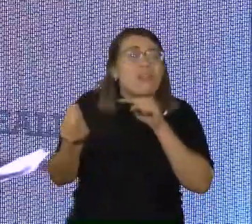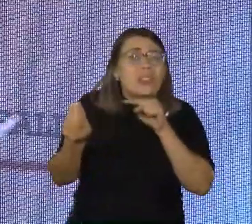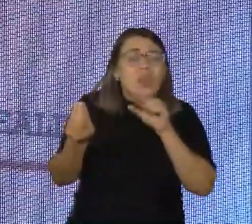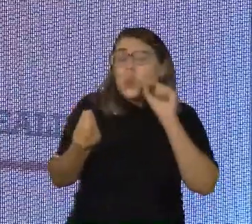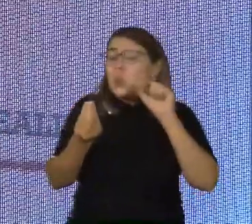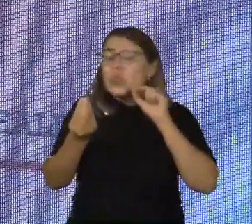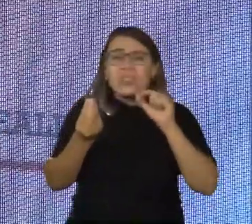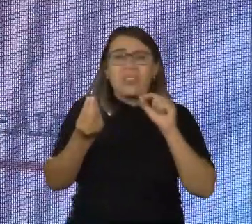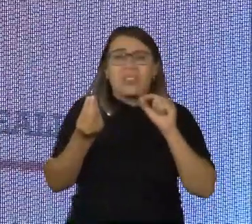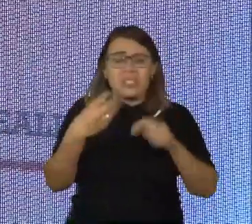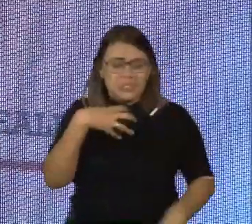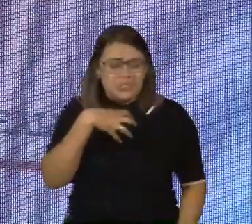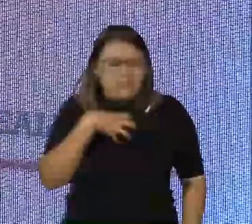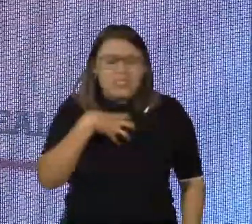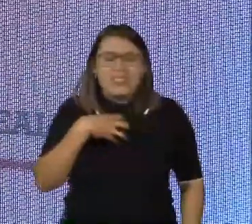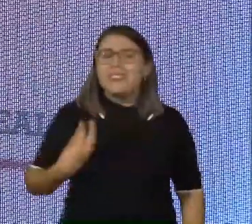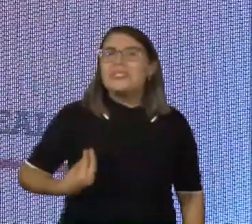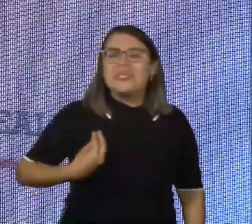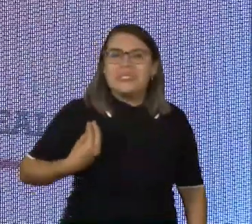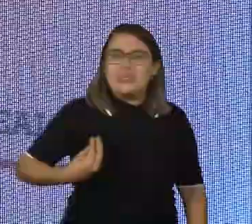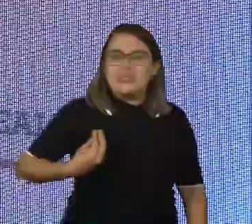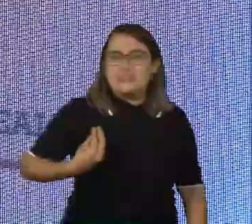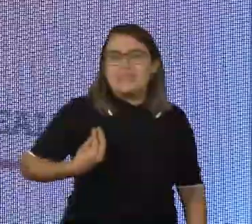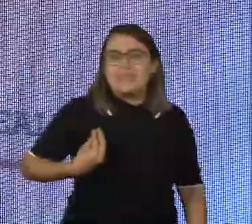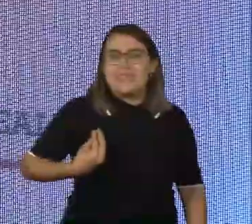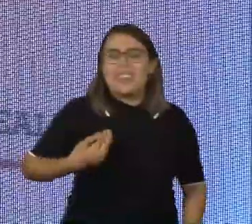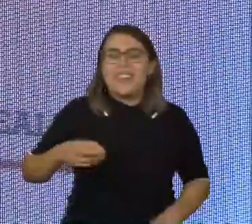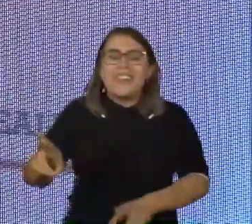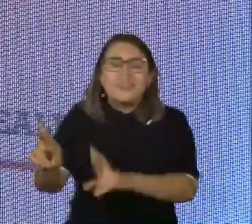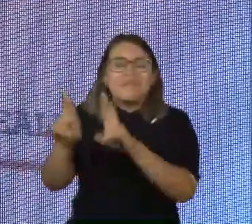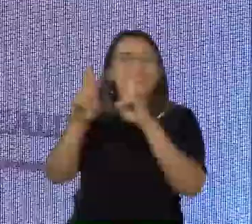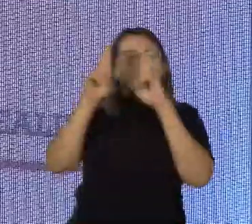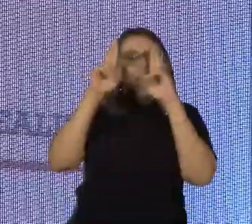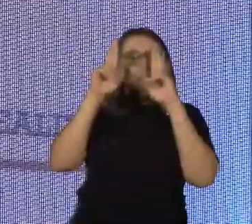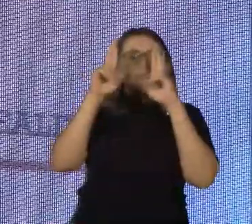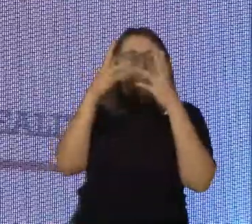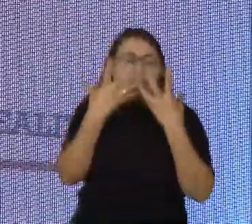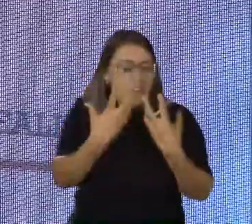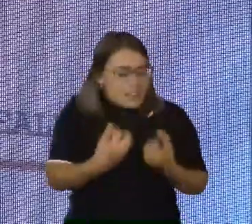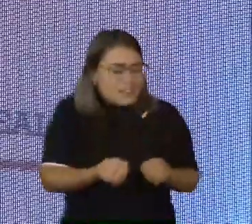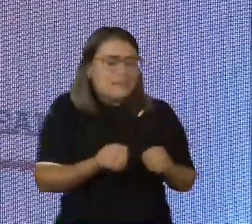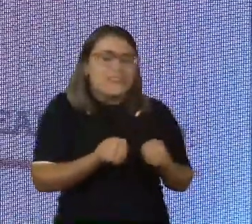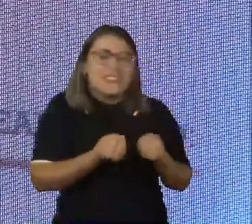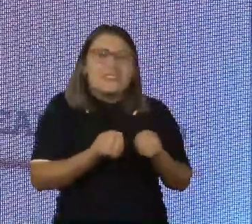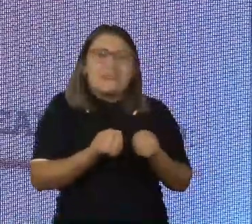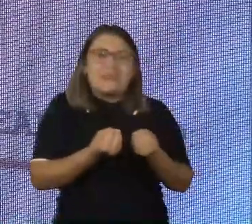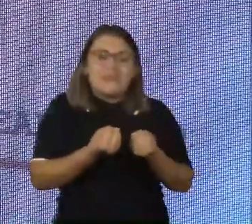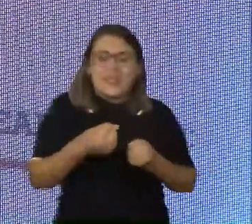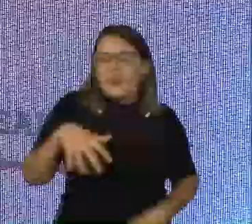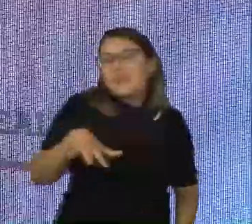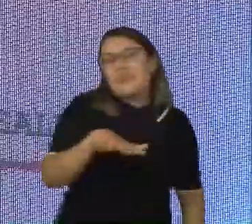que é, senão, sentir-se plenamente vivo, respeitado, aceito e pertencente a um